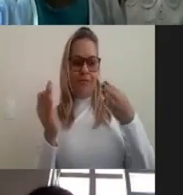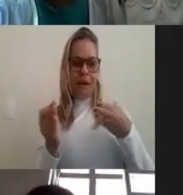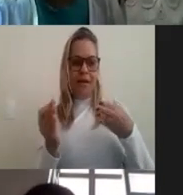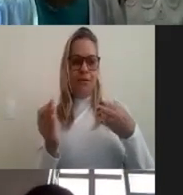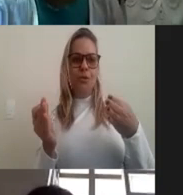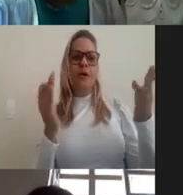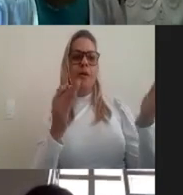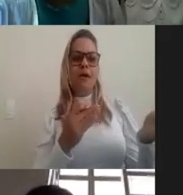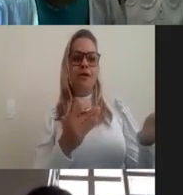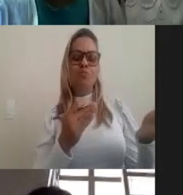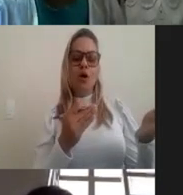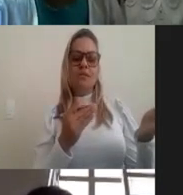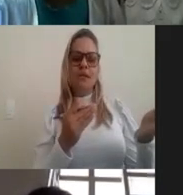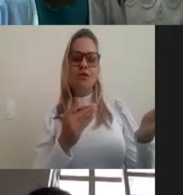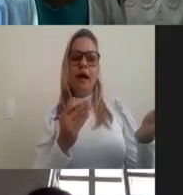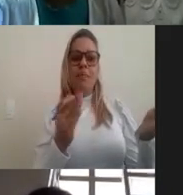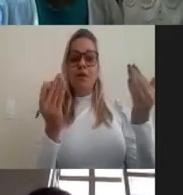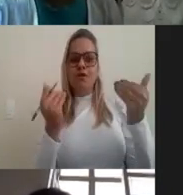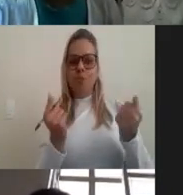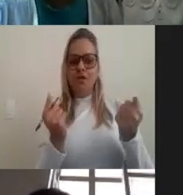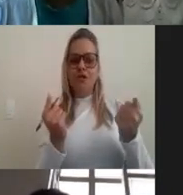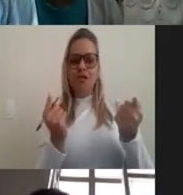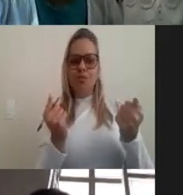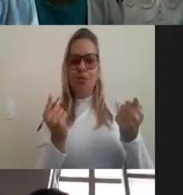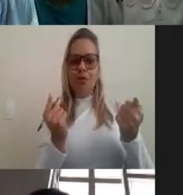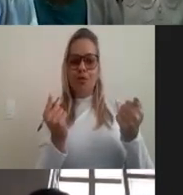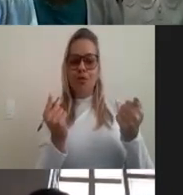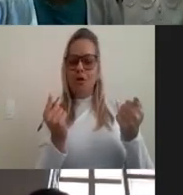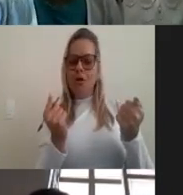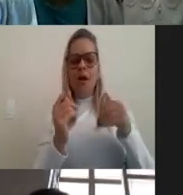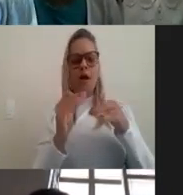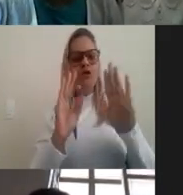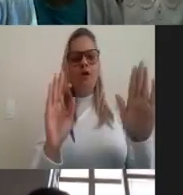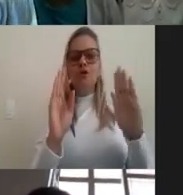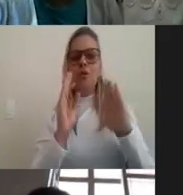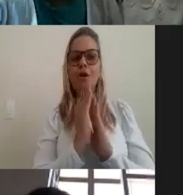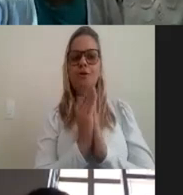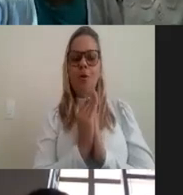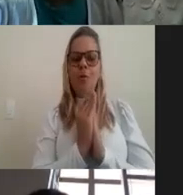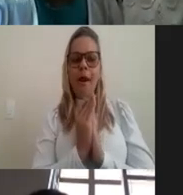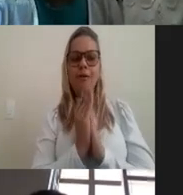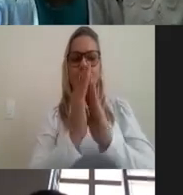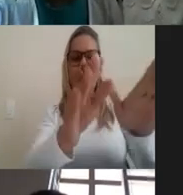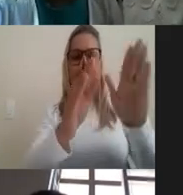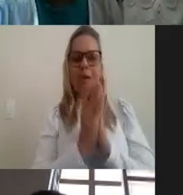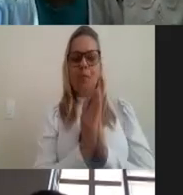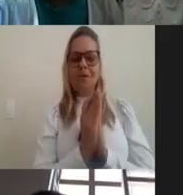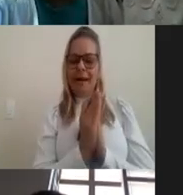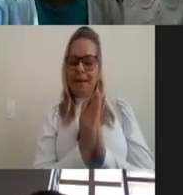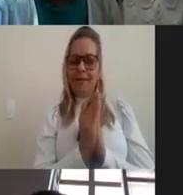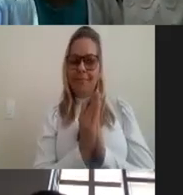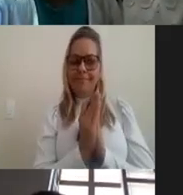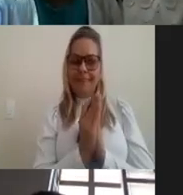consultoria, ela serve para isso. Para que a gente possa se ajudar e para que a gente possa dividir esse momento que eu estou dividindo agora. Gente, eu só conheço o Roberto